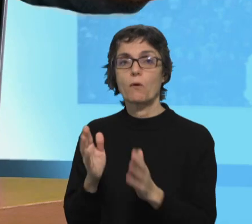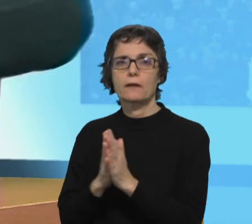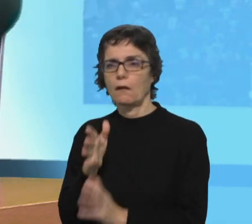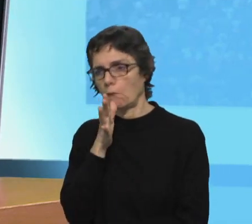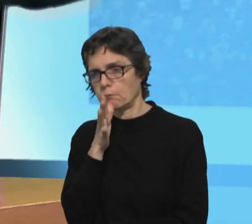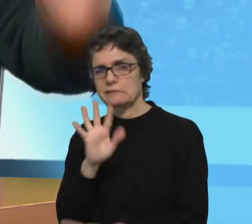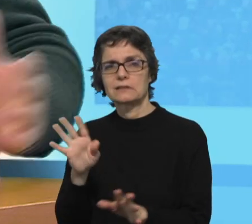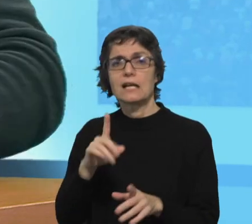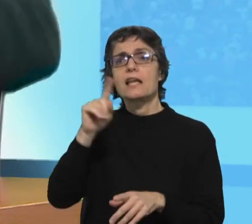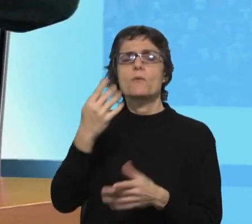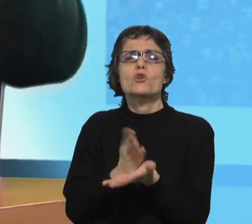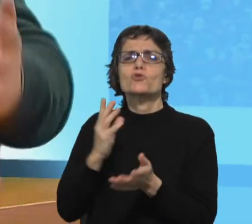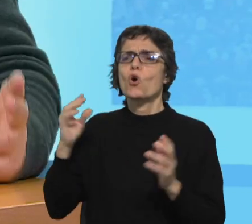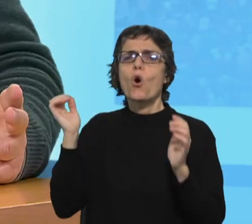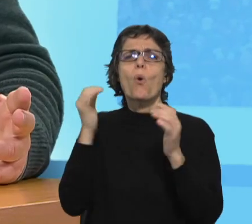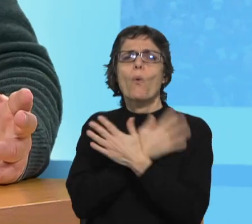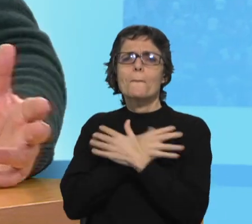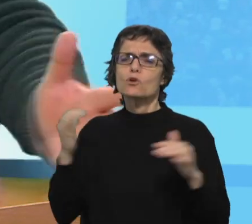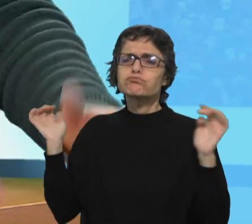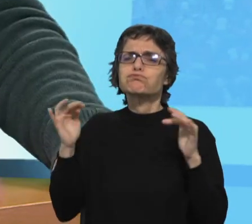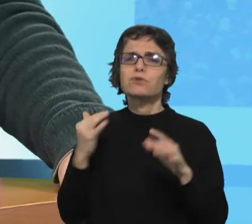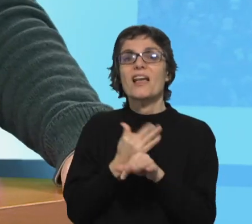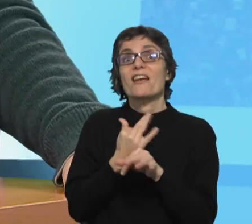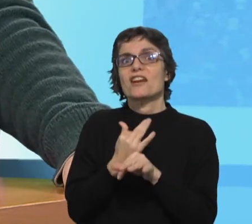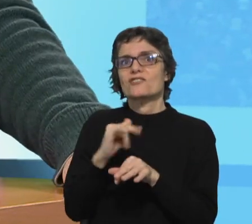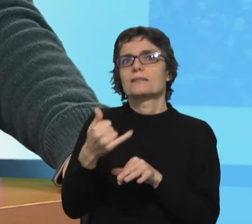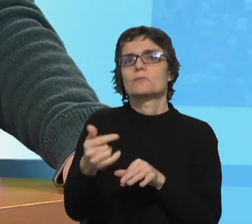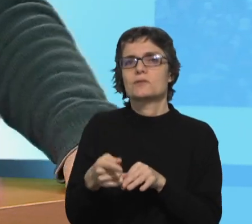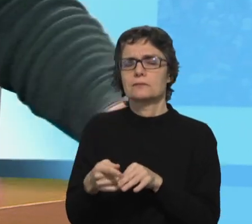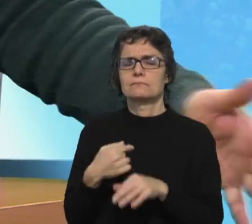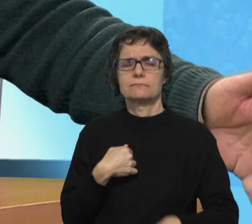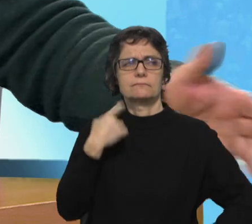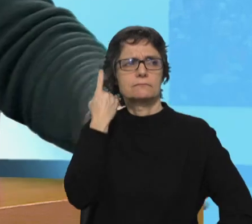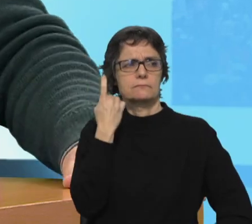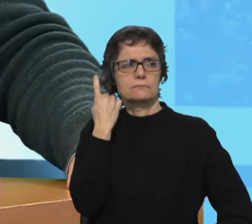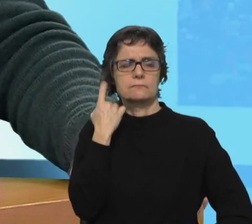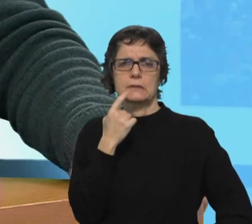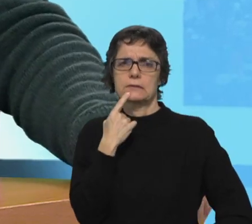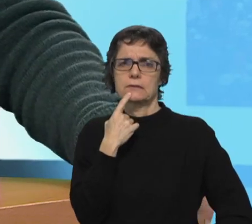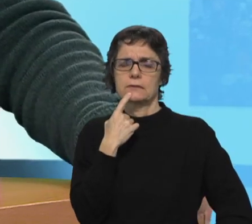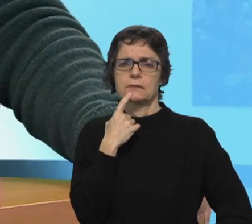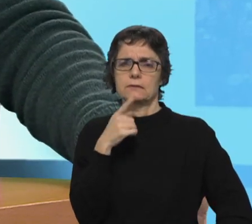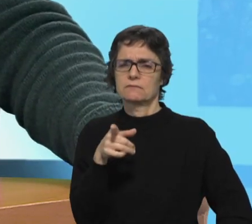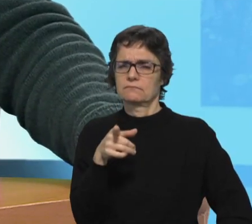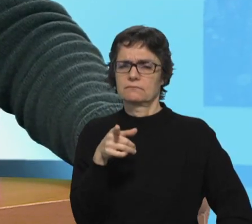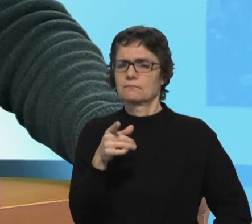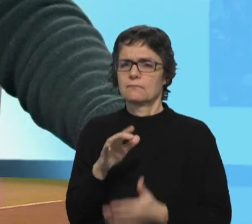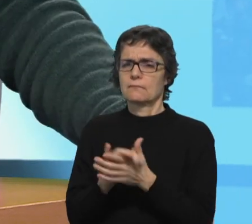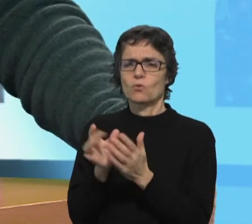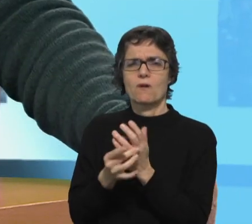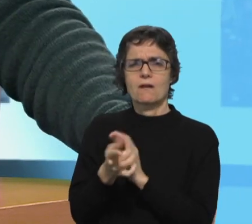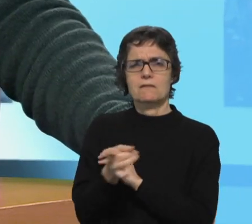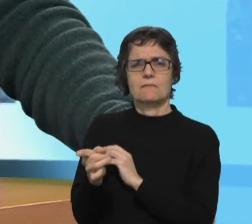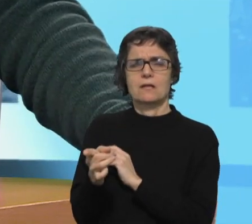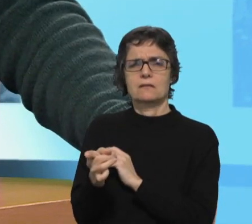fizemos uma festa e vieram os amigos todos e foi... E eu fiquei a pensar assim, mas o casamento, seja